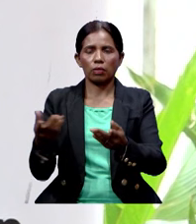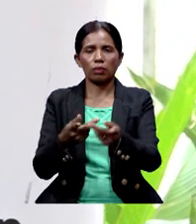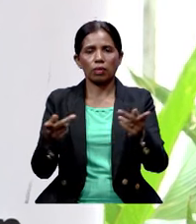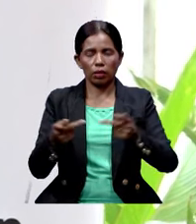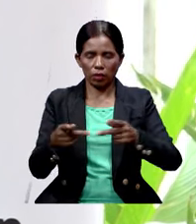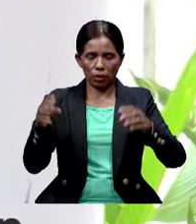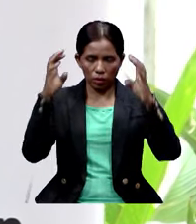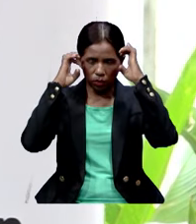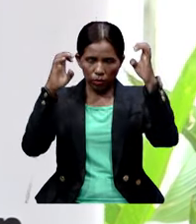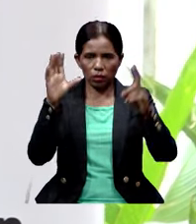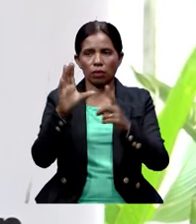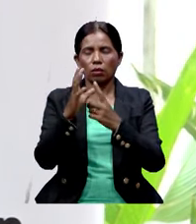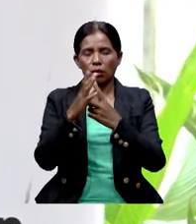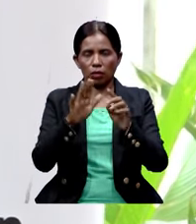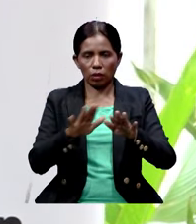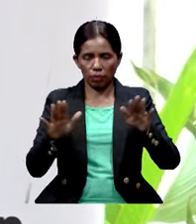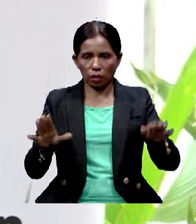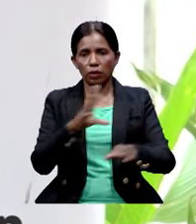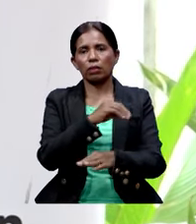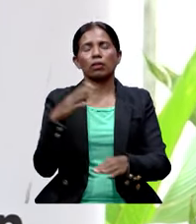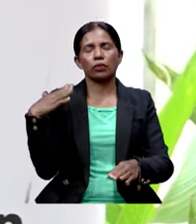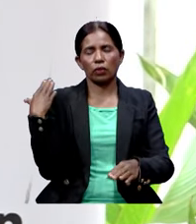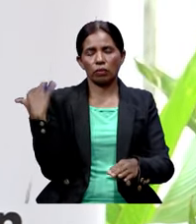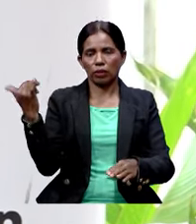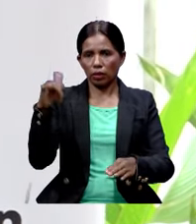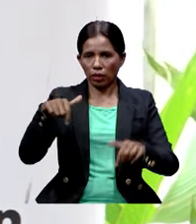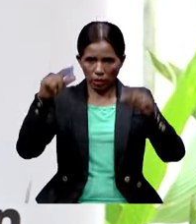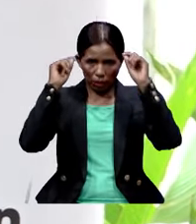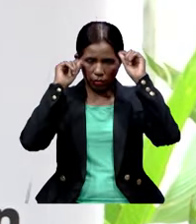no cultura badabalik no poinsa esira iha Timor-Leste.